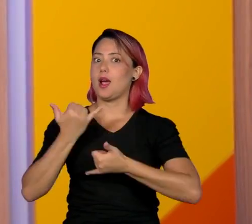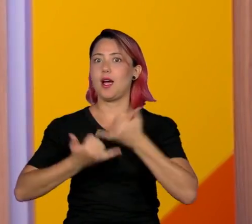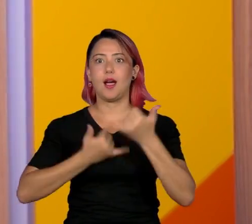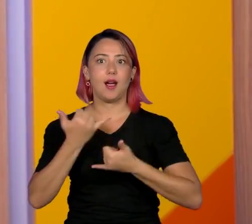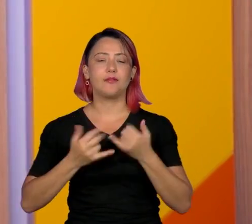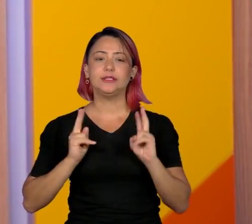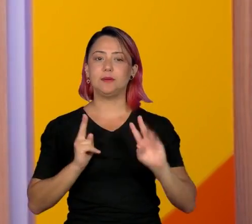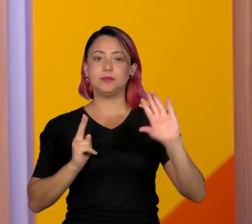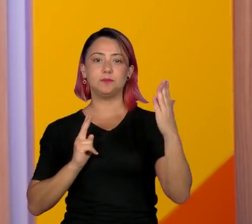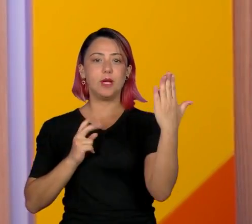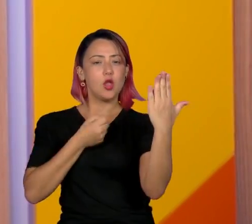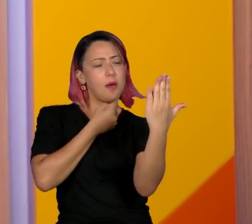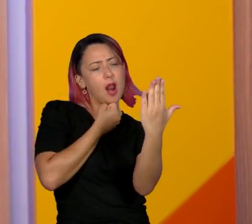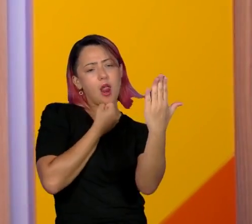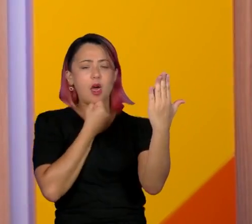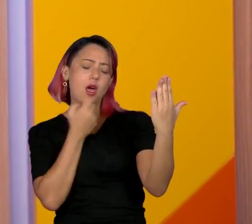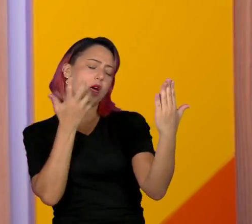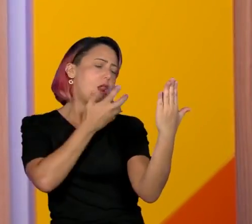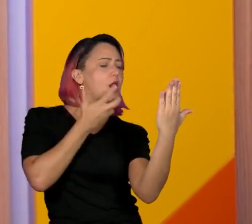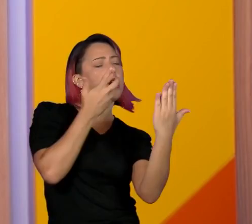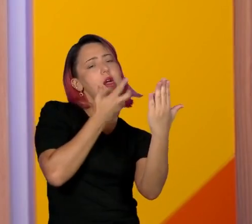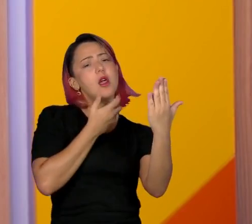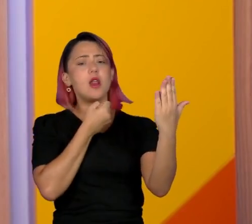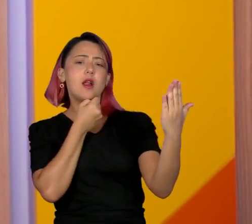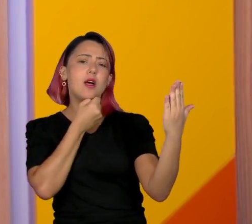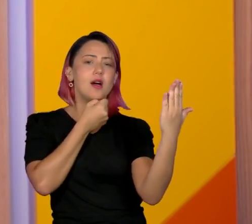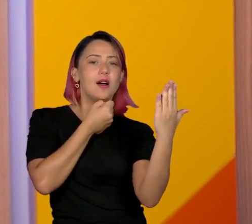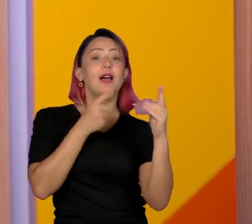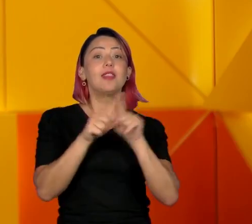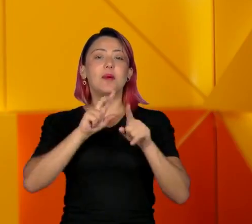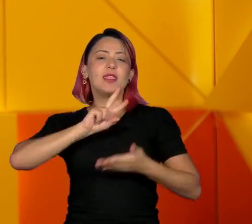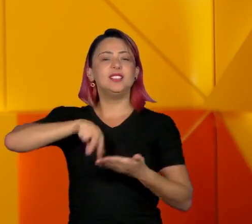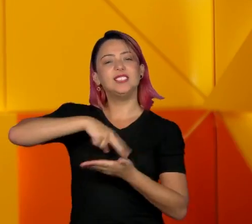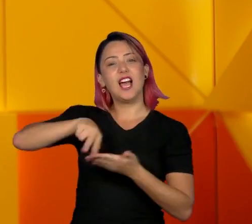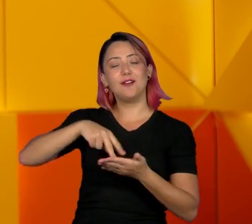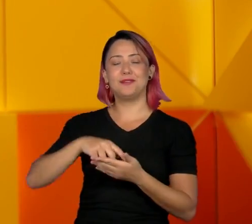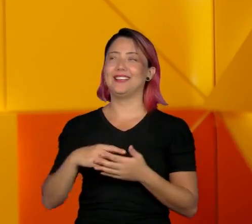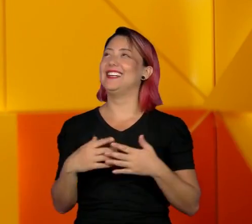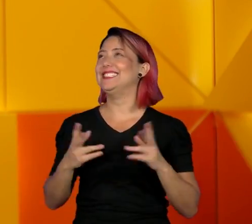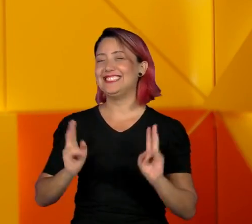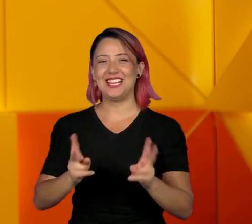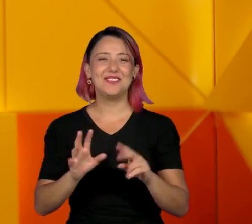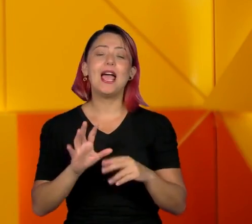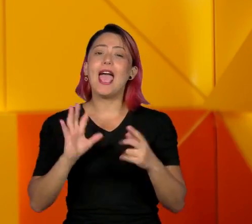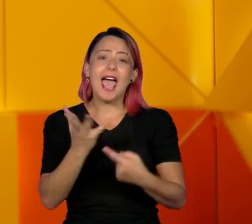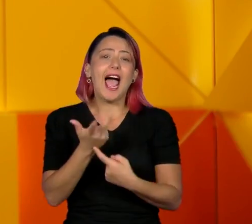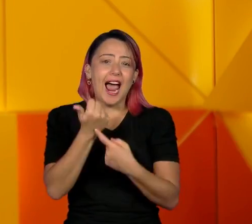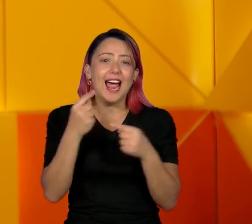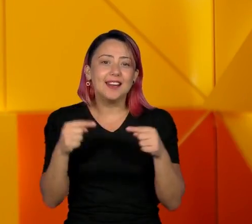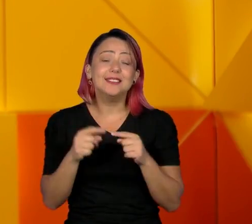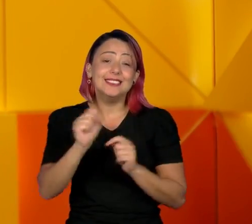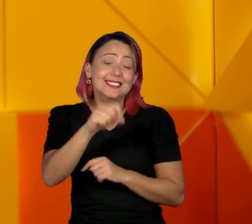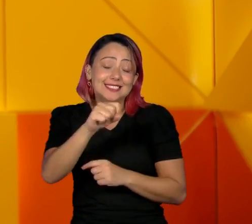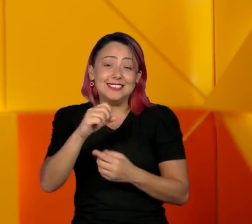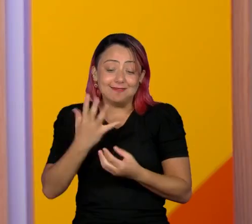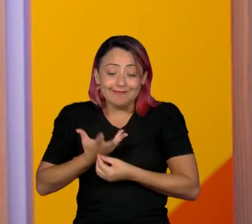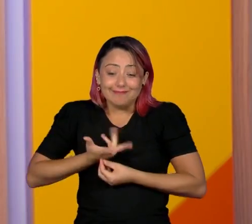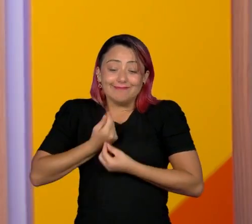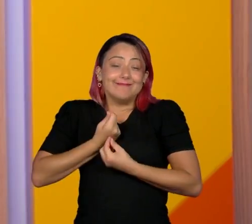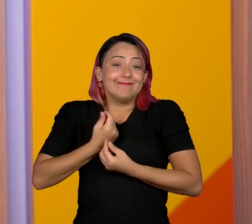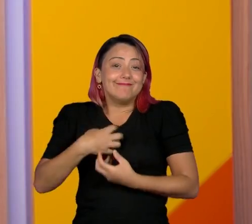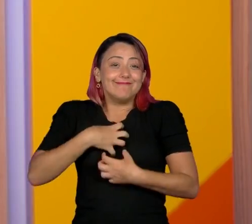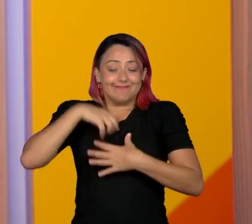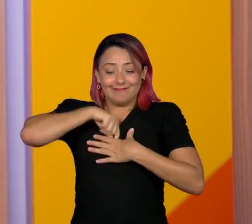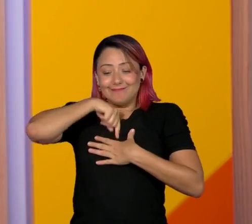frente do espelho, interpretando, e gostava de dançar, então a arte fui dançar. Sempre fez parte da história de Sempre fez parte. Apesar de ter